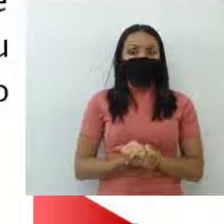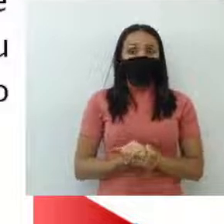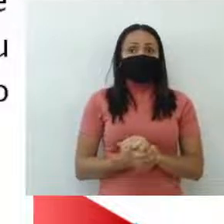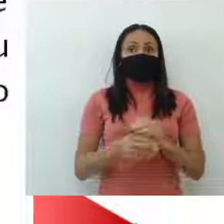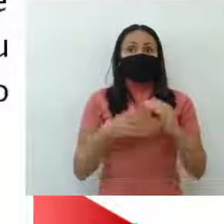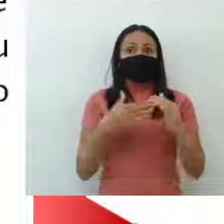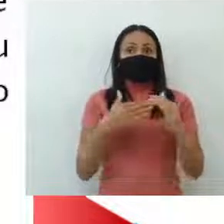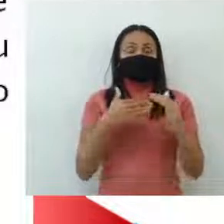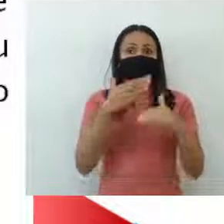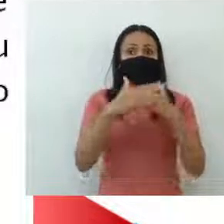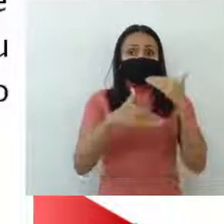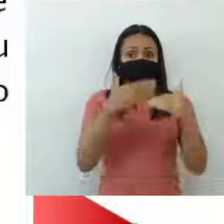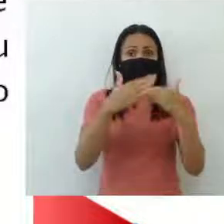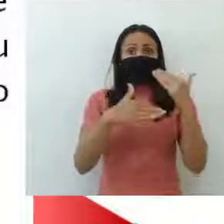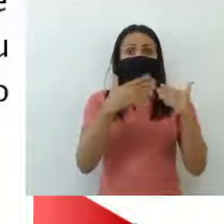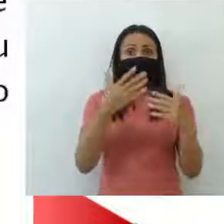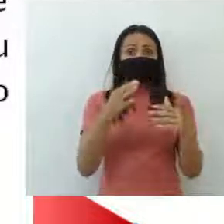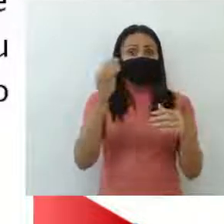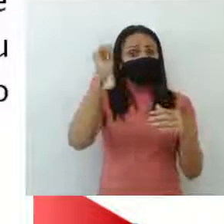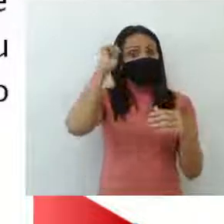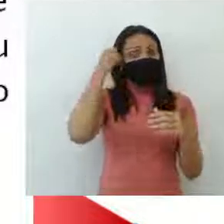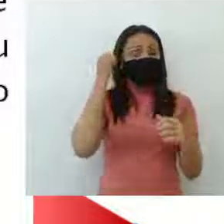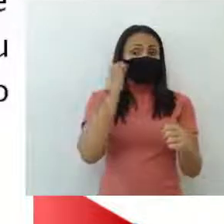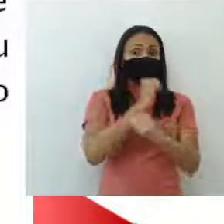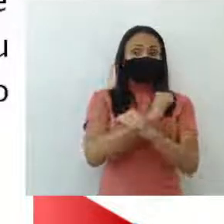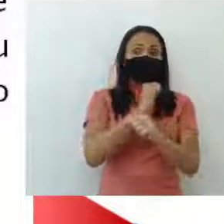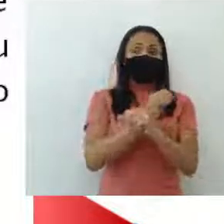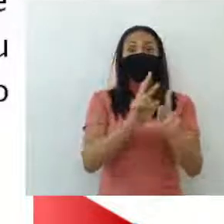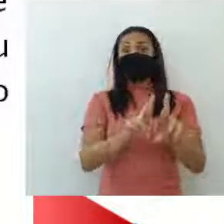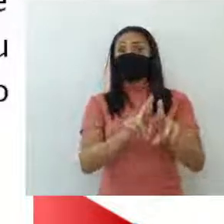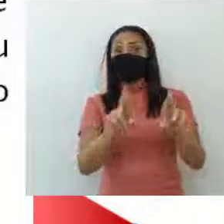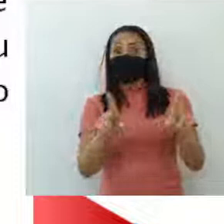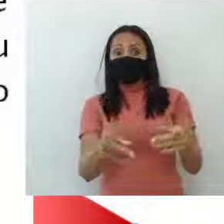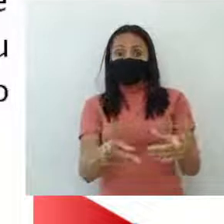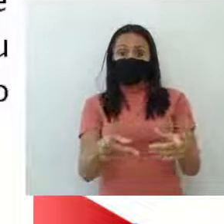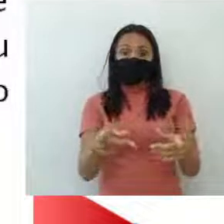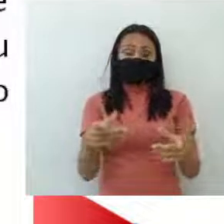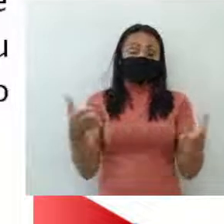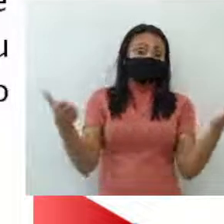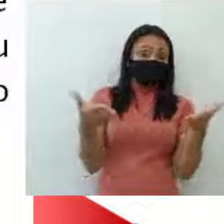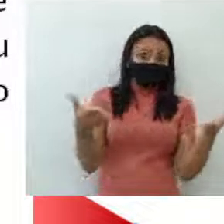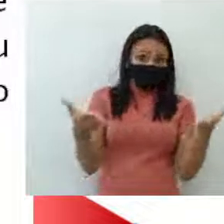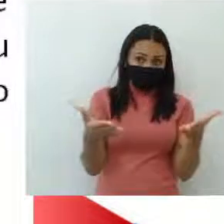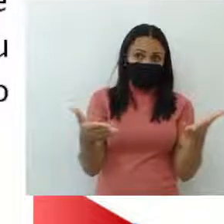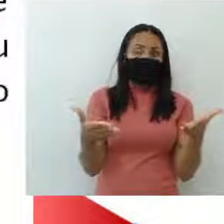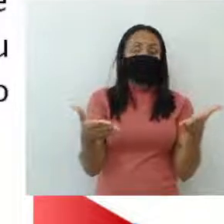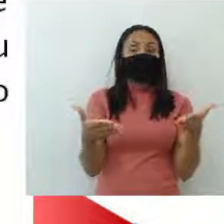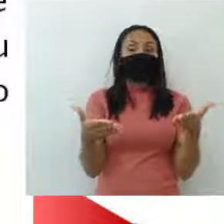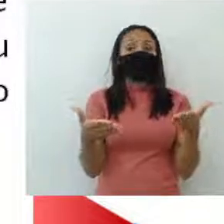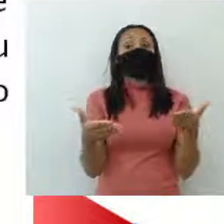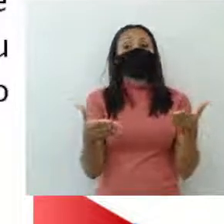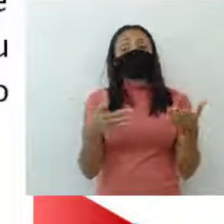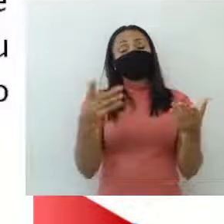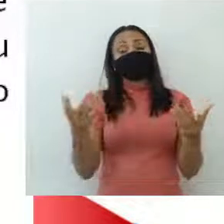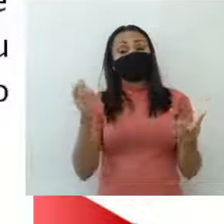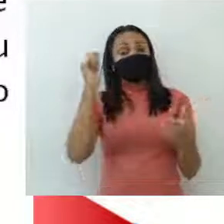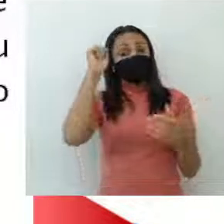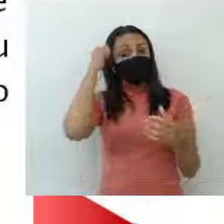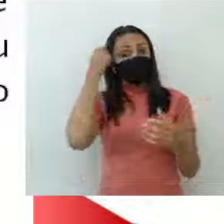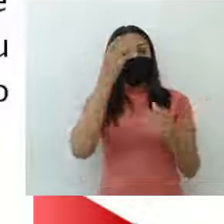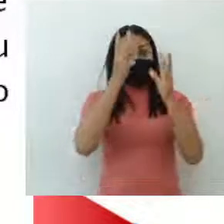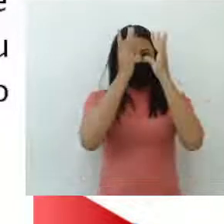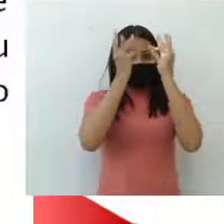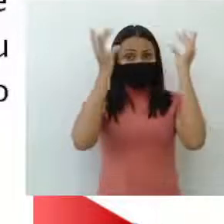de escravidão era totalmente diferente da escravidão moderna. Ou seja, a escravidão na Grécia,